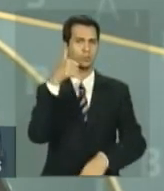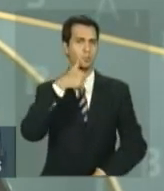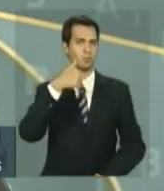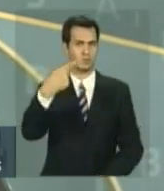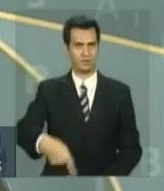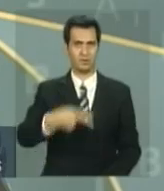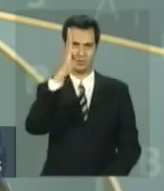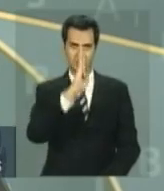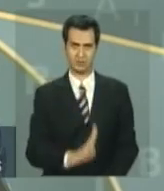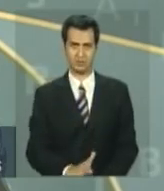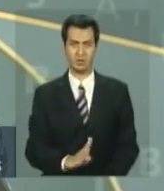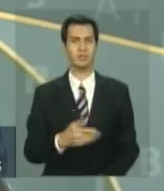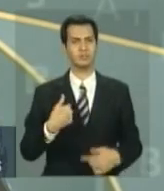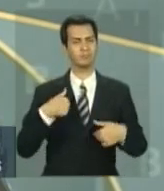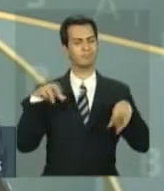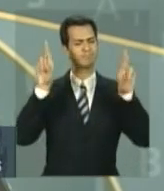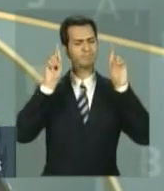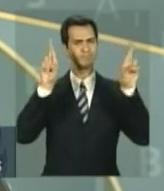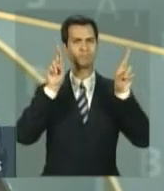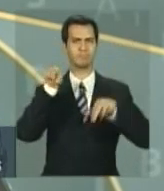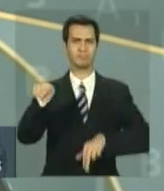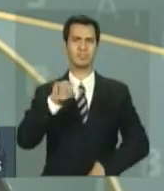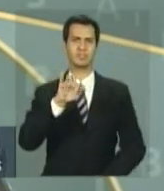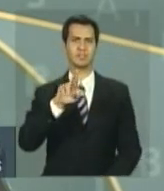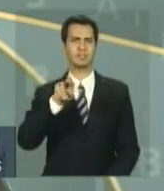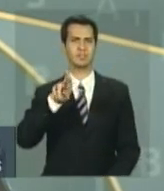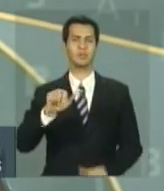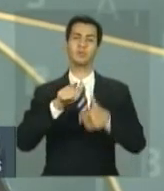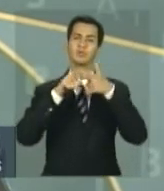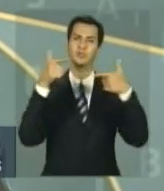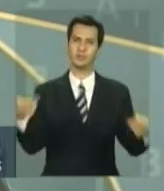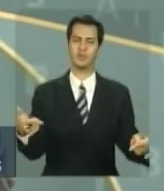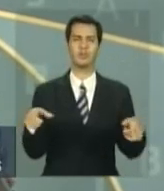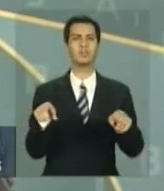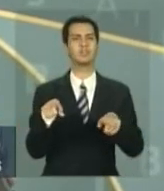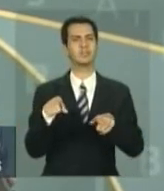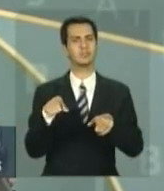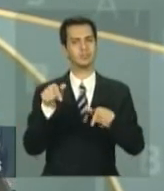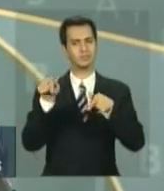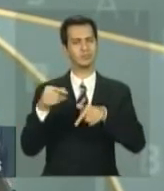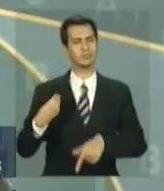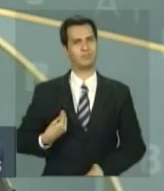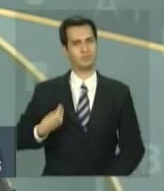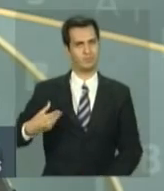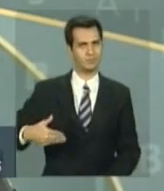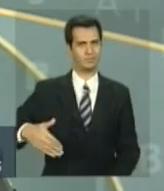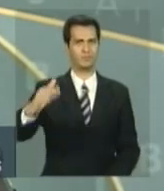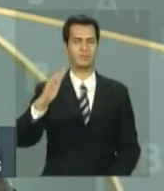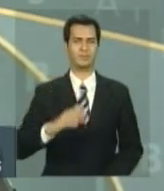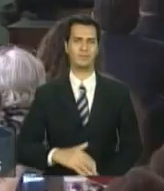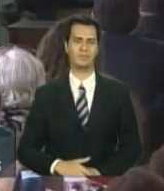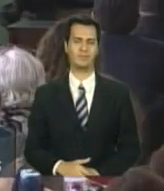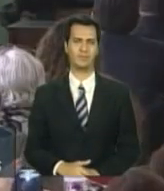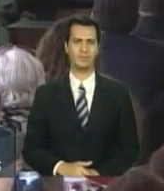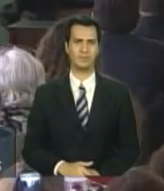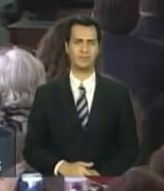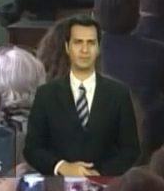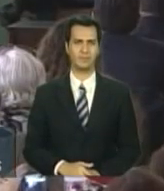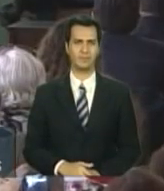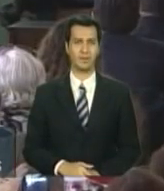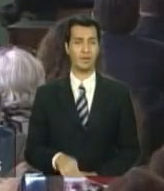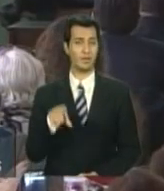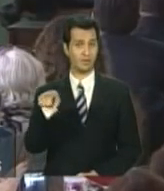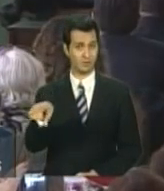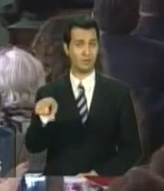Brasil. Desejo a ela muita sorte e muito sucesso nessa trajetória. Ela é,